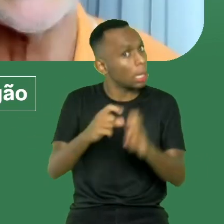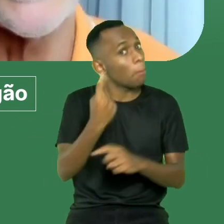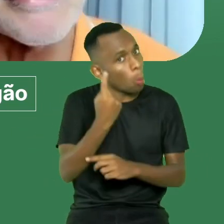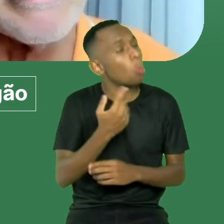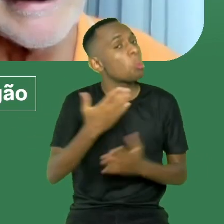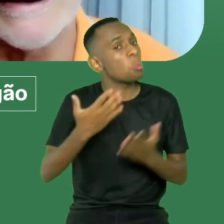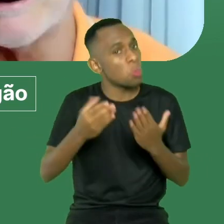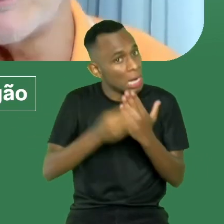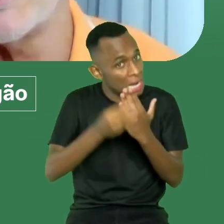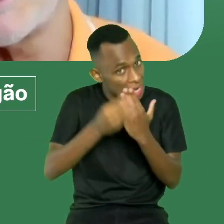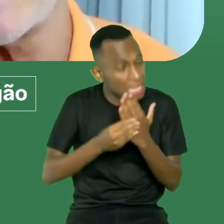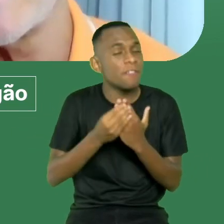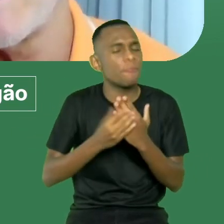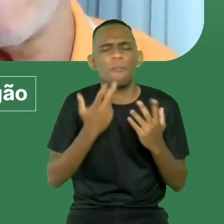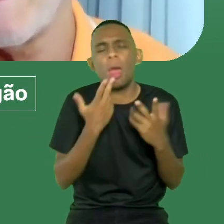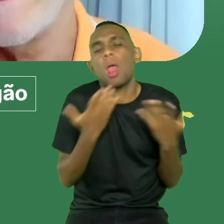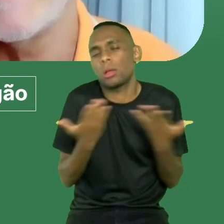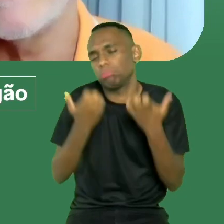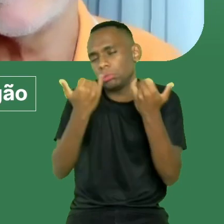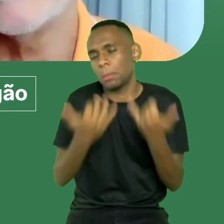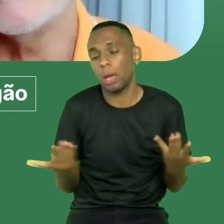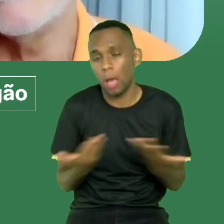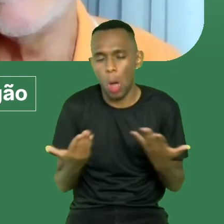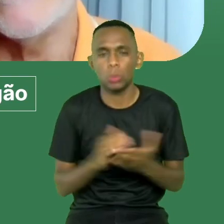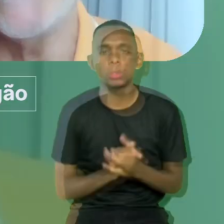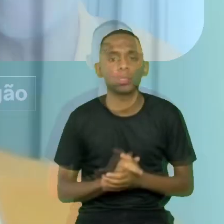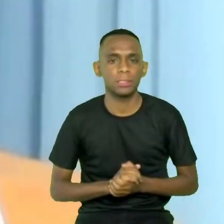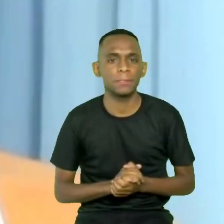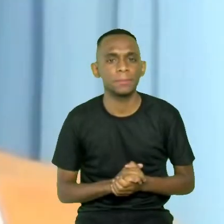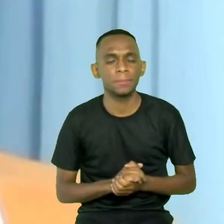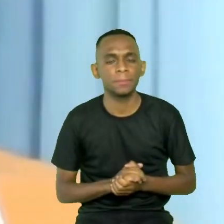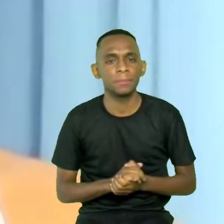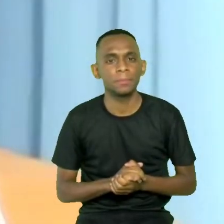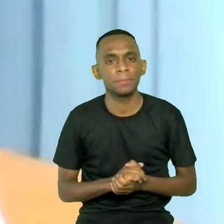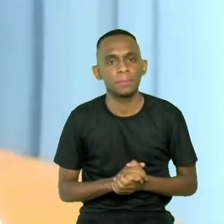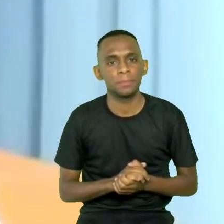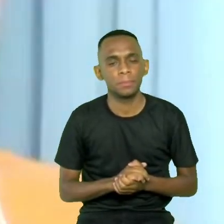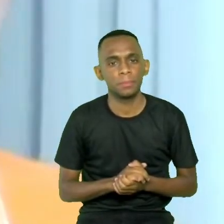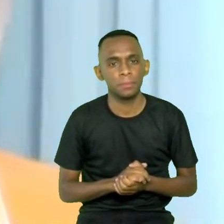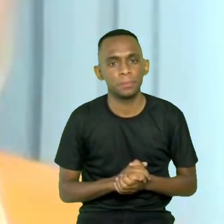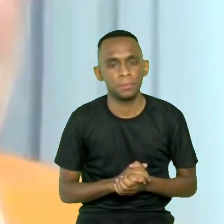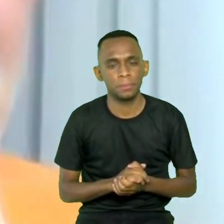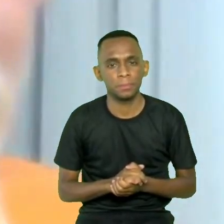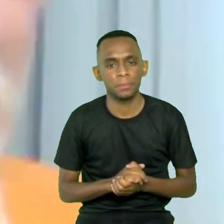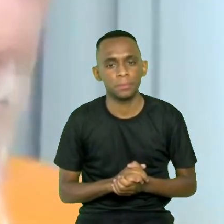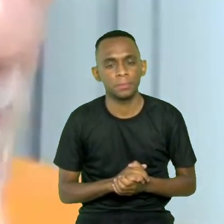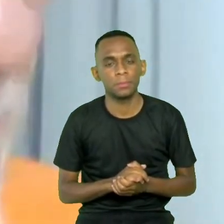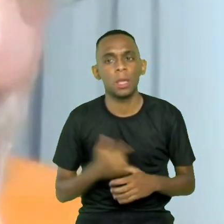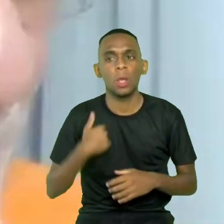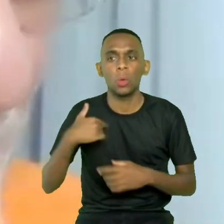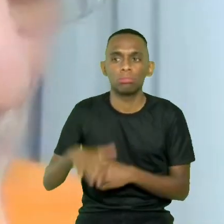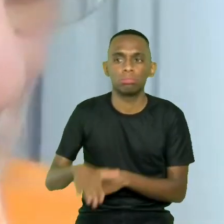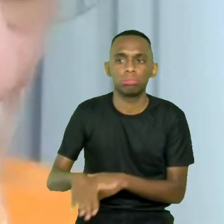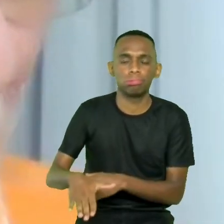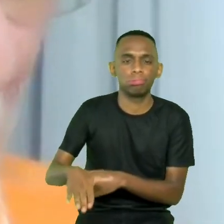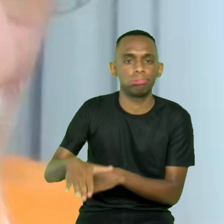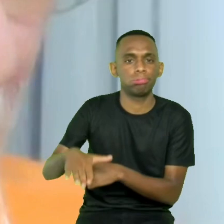livros que a gente vai falar deles hoje. É, eu tive uma infância